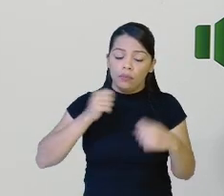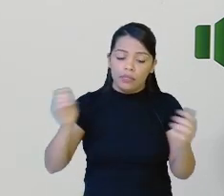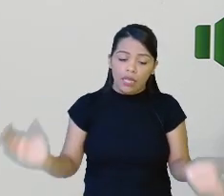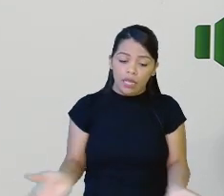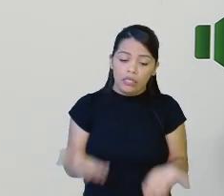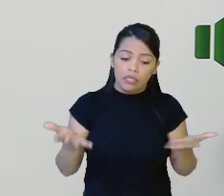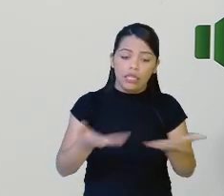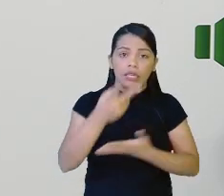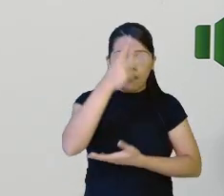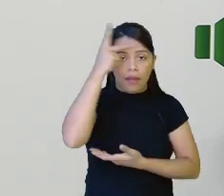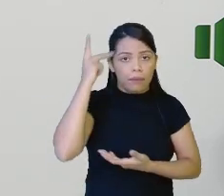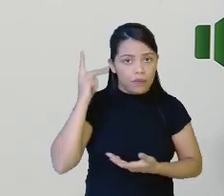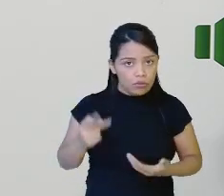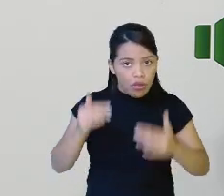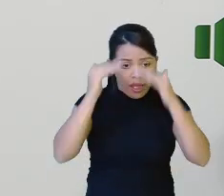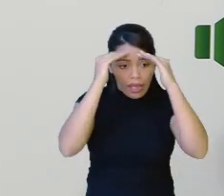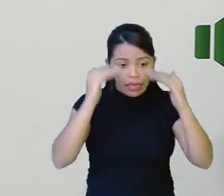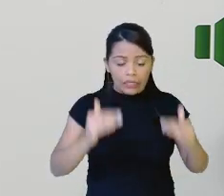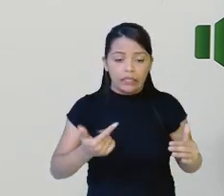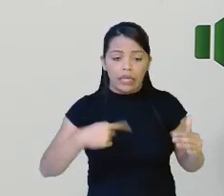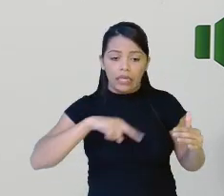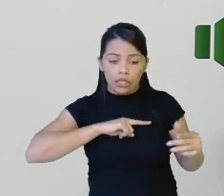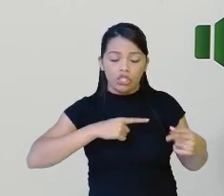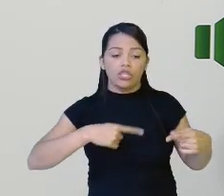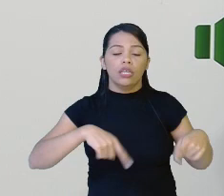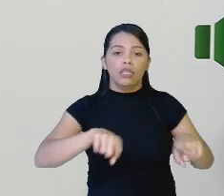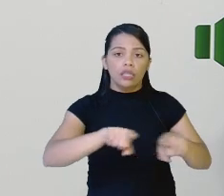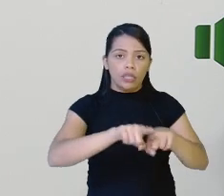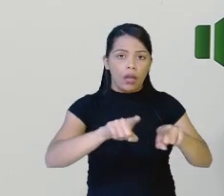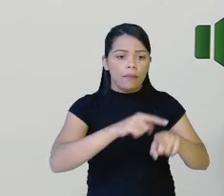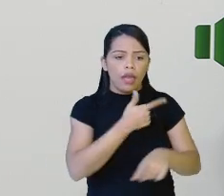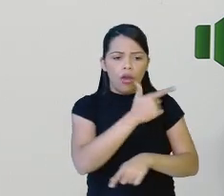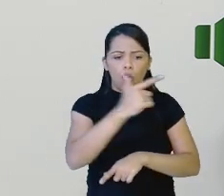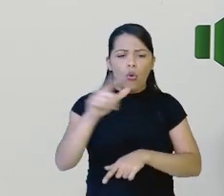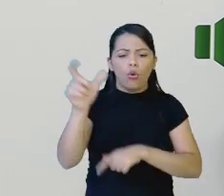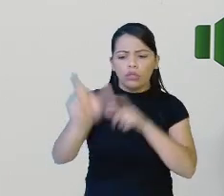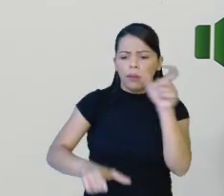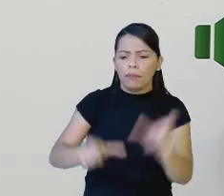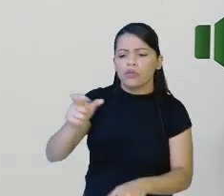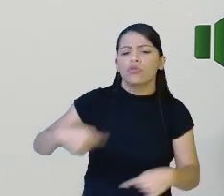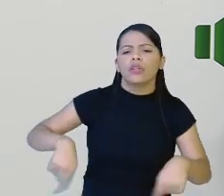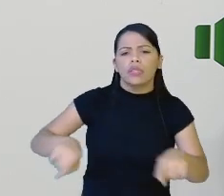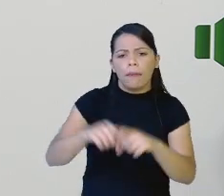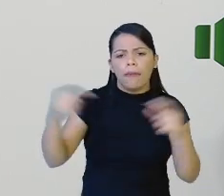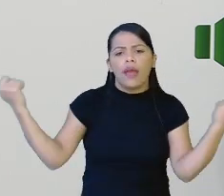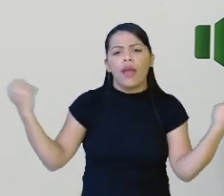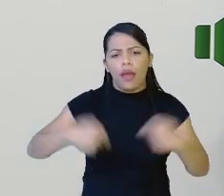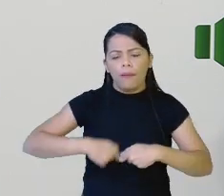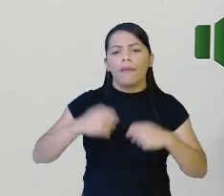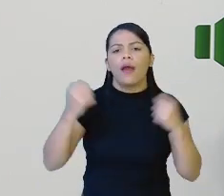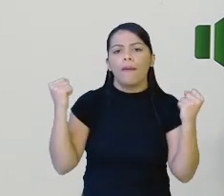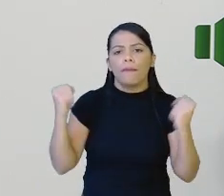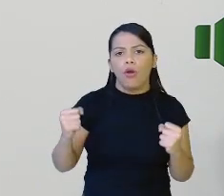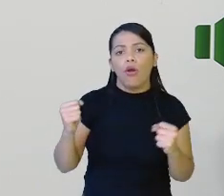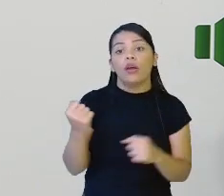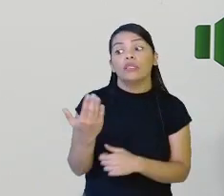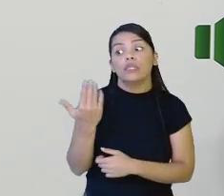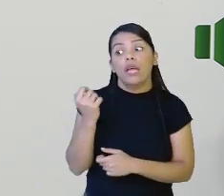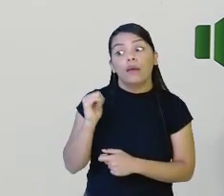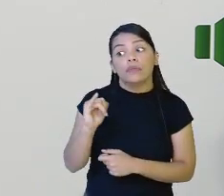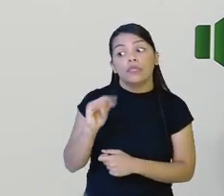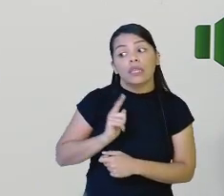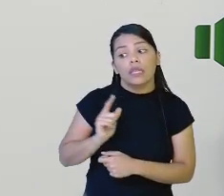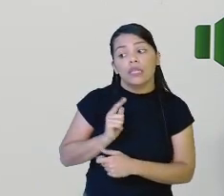pessoas, devemos acreditar que tanto a gente como as pessoas são capazes. Quem sabe, se tivesse alguém ali junto, ia ficar